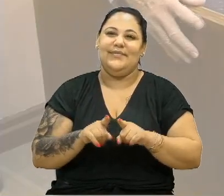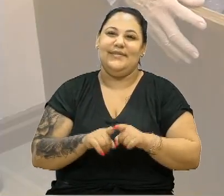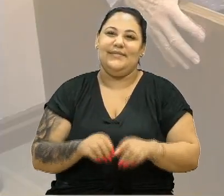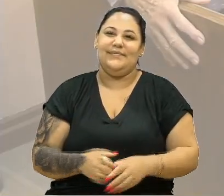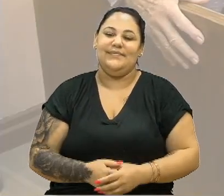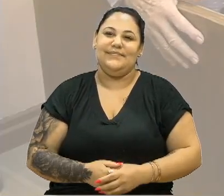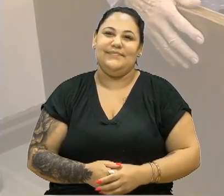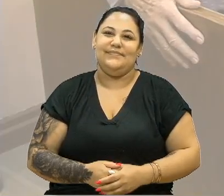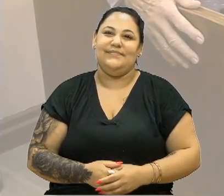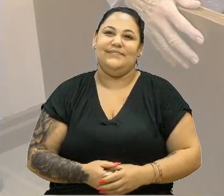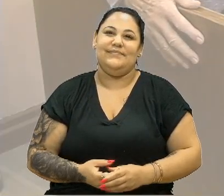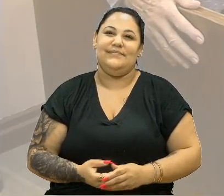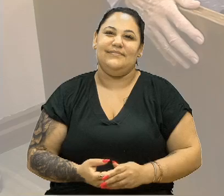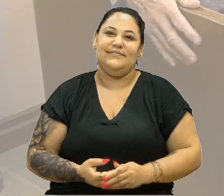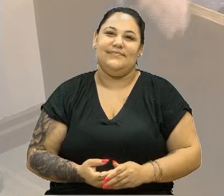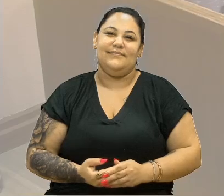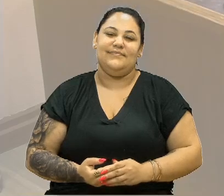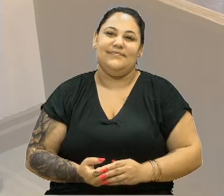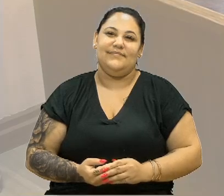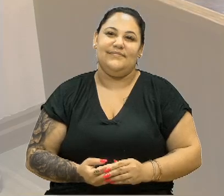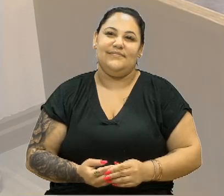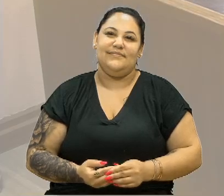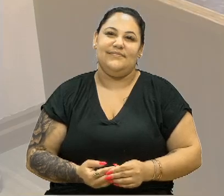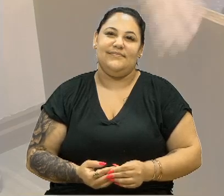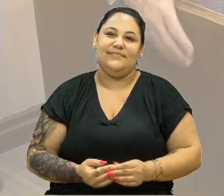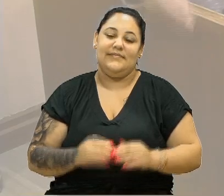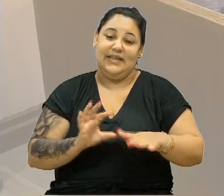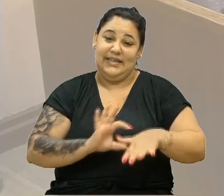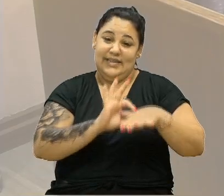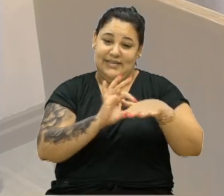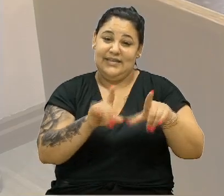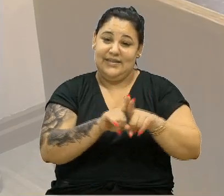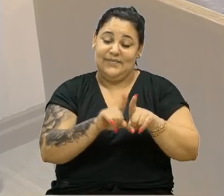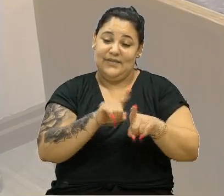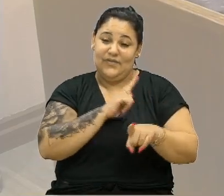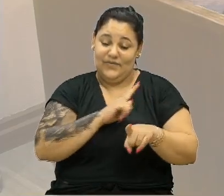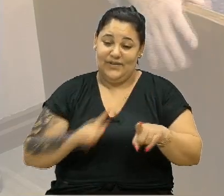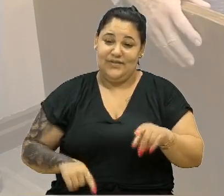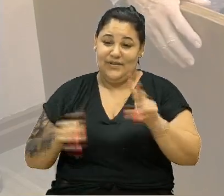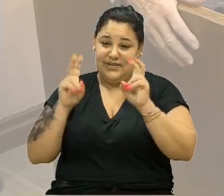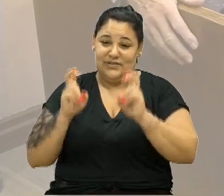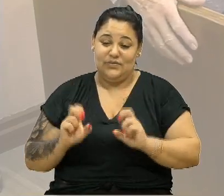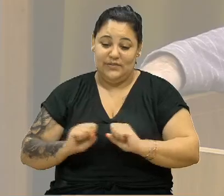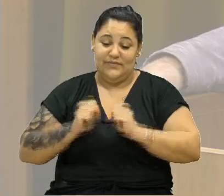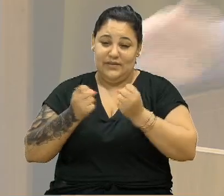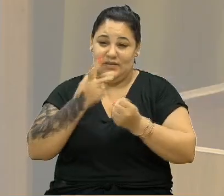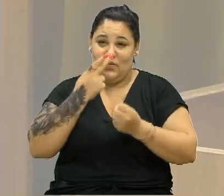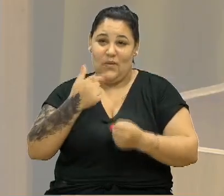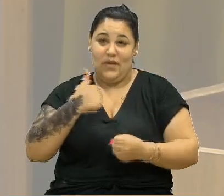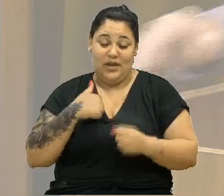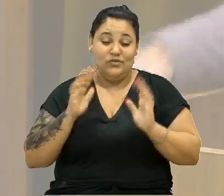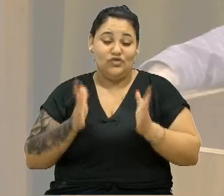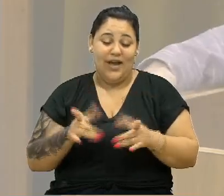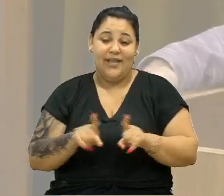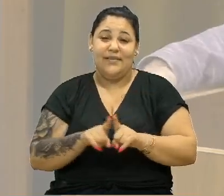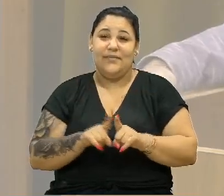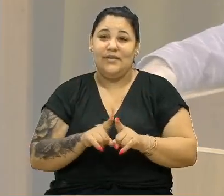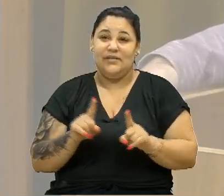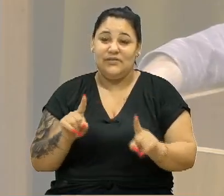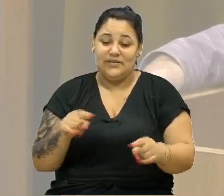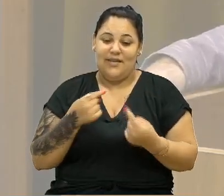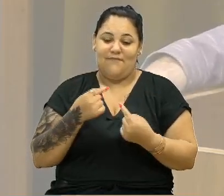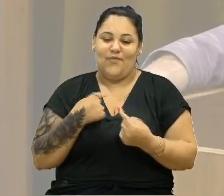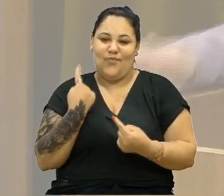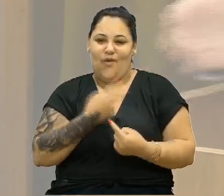as vereador. mesmas pautas quase sempre. Foi líder está sendo líder do governo, como eu fui. Os desafios nossos foram